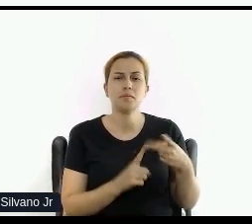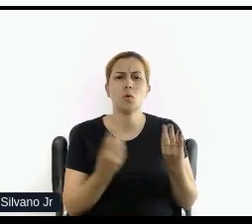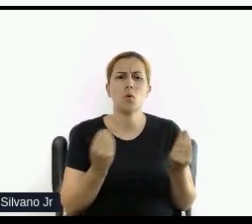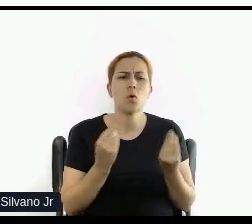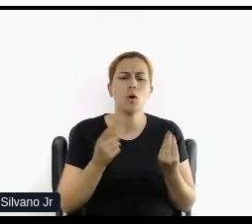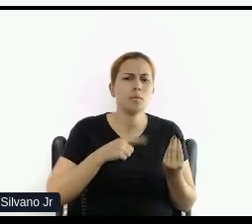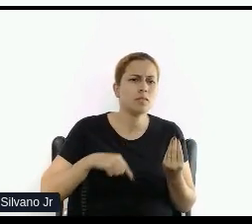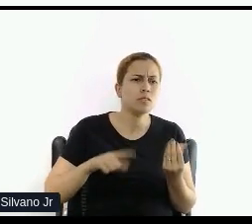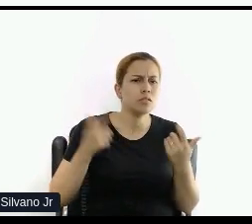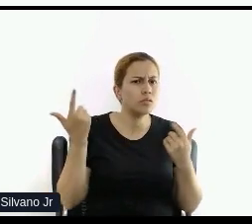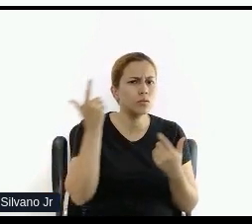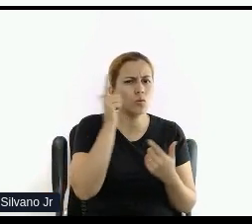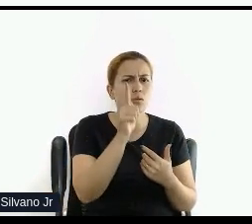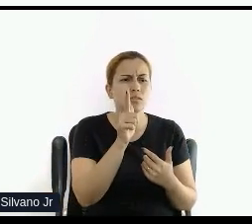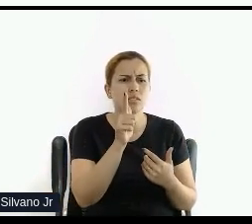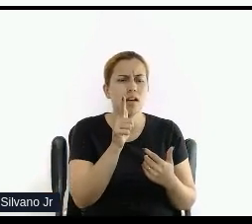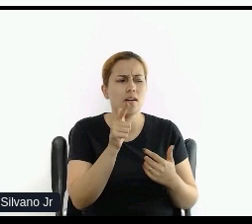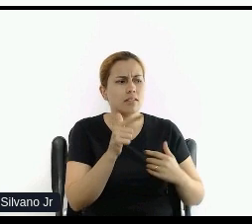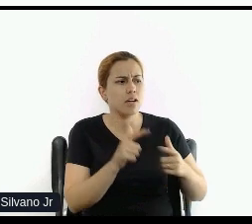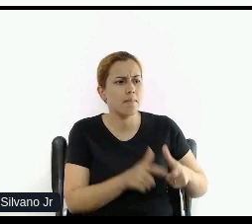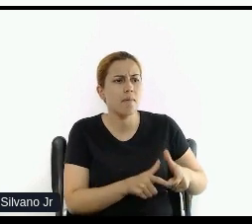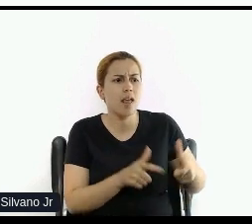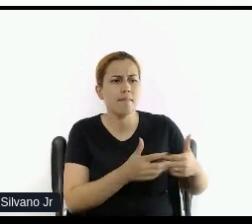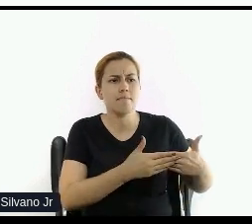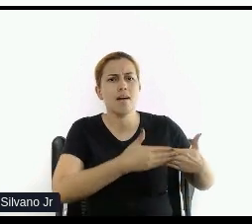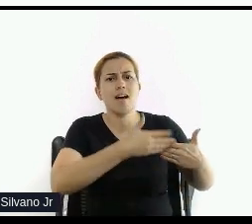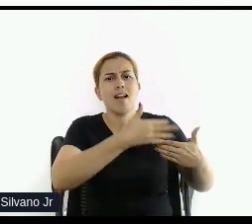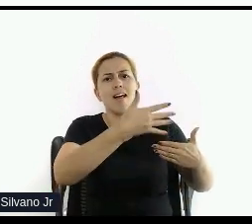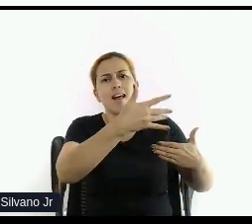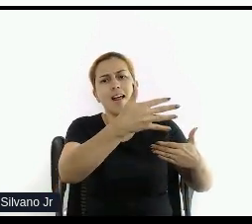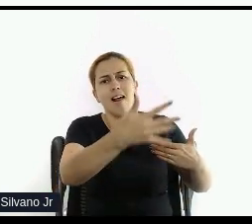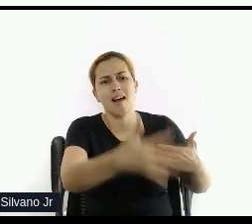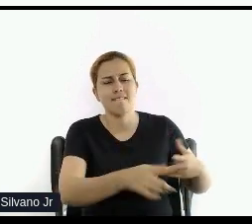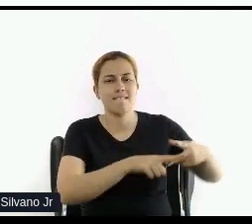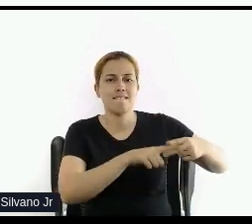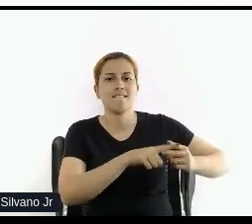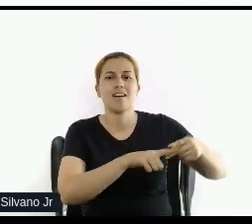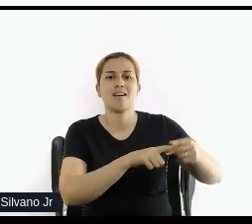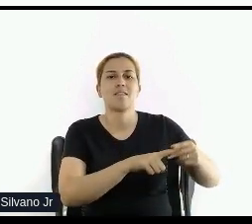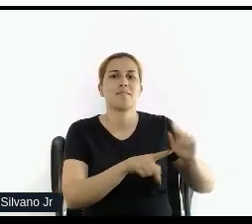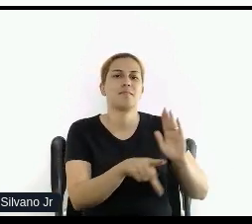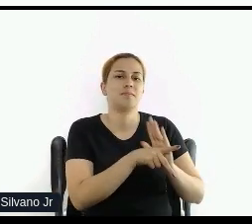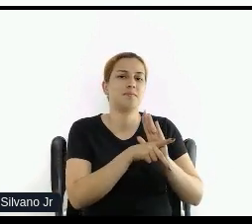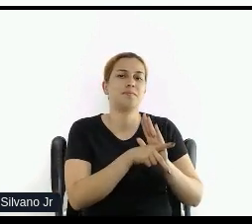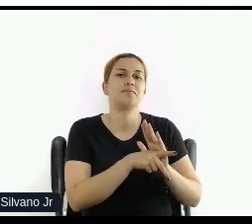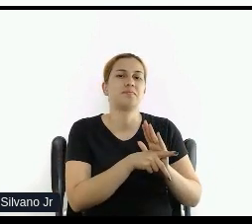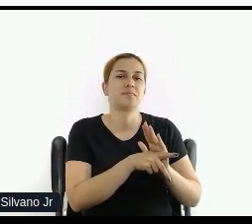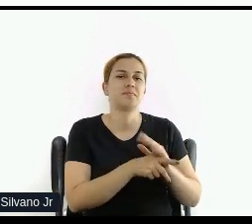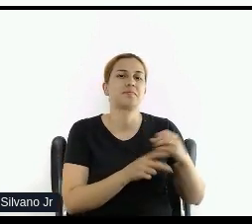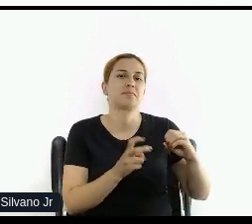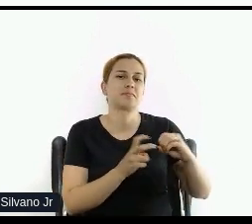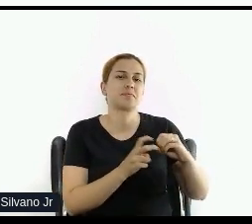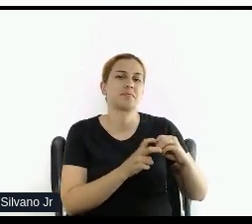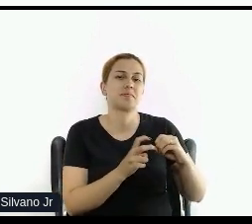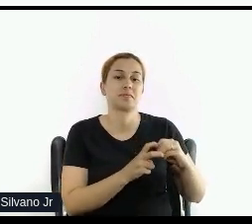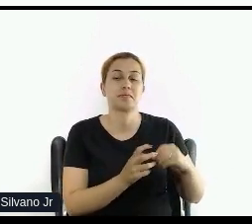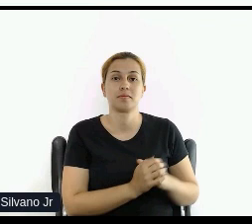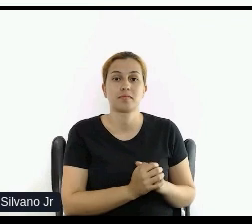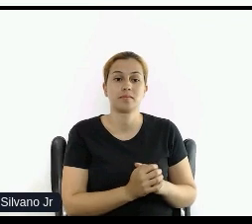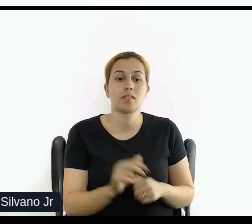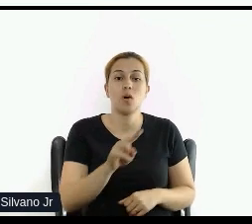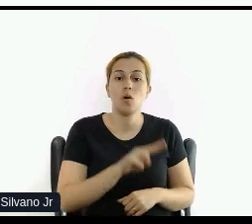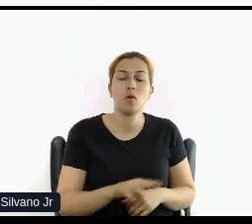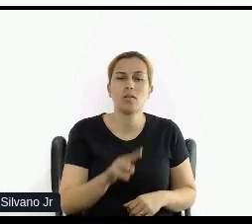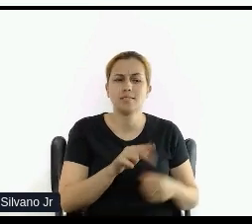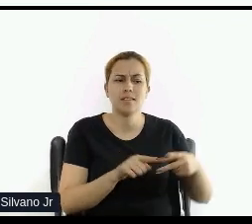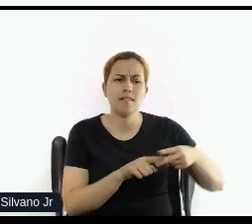consegue ir um pouco além do uso dessa ferramenta do ChatGPT. Então, acho que hoje o mais tradicional da gente usar essa ferramenta é